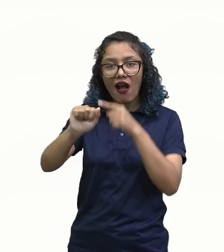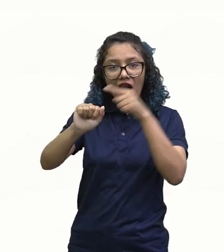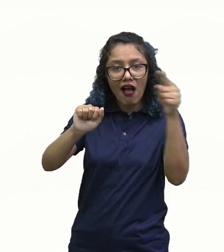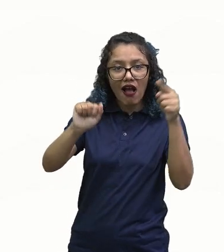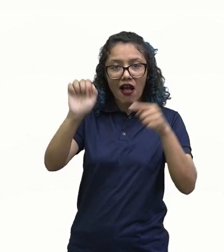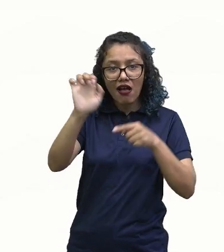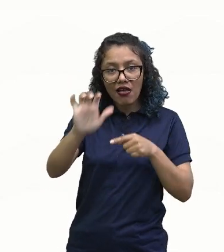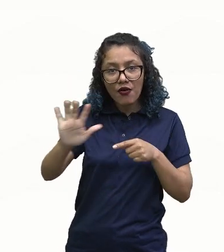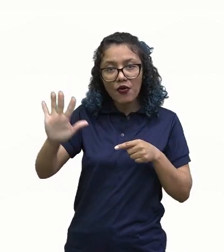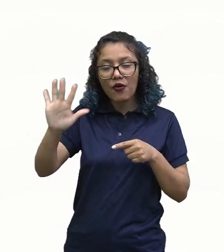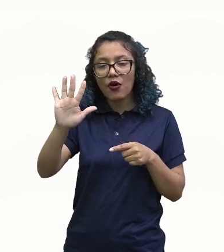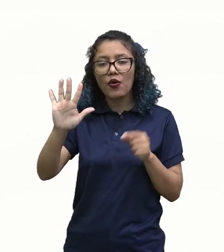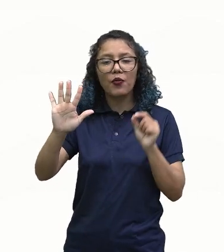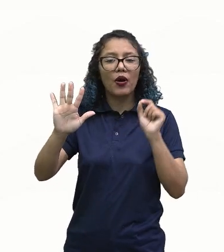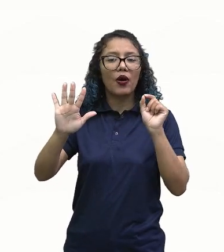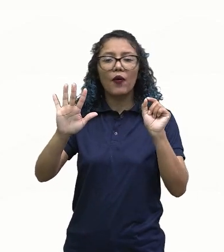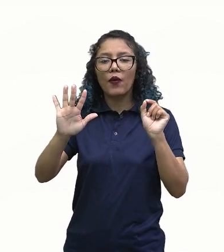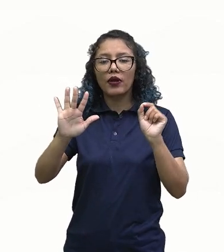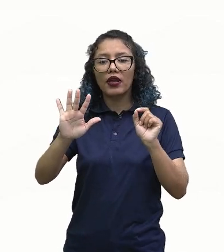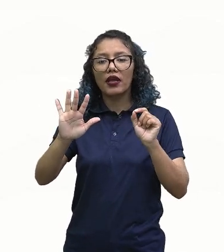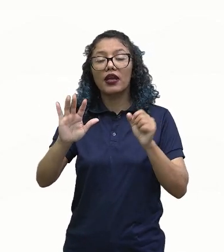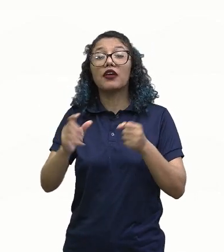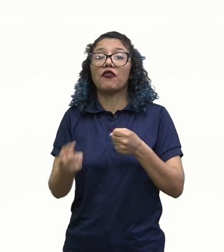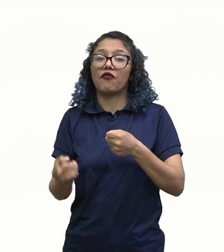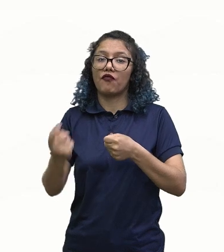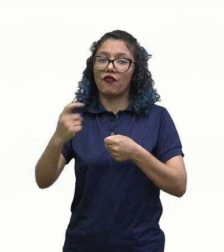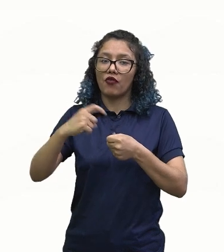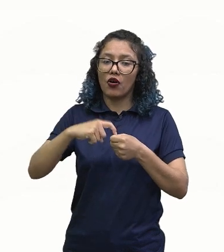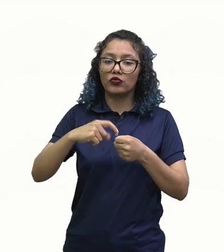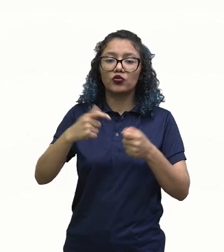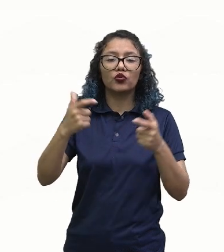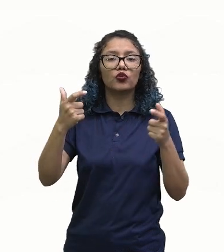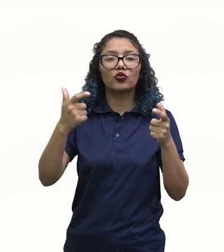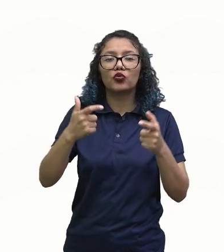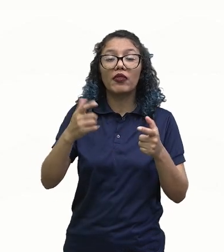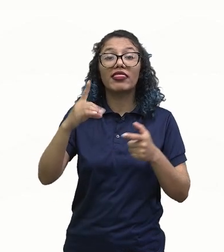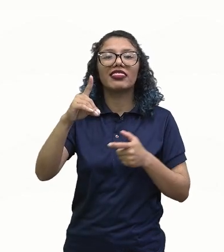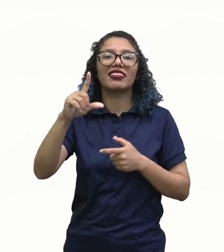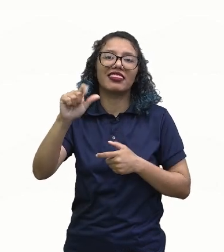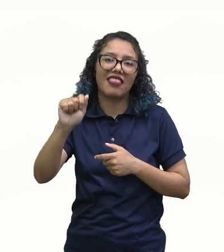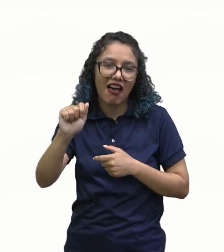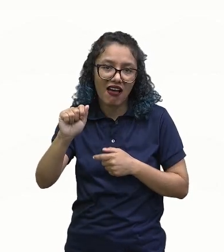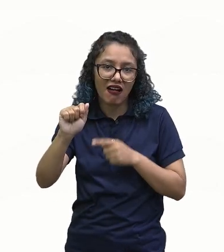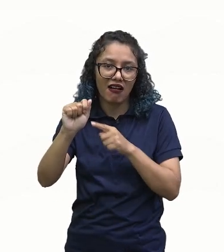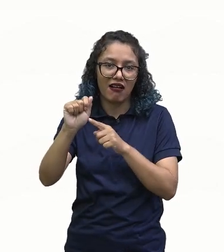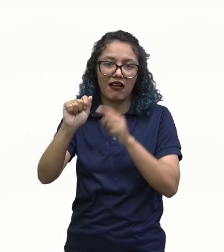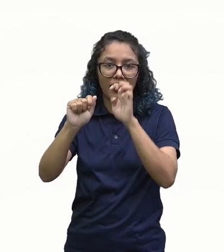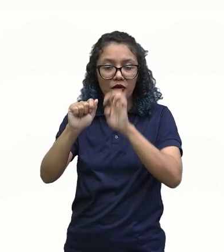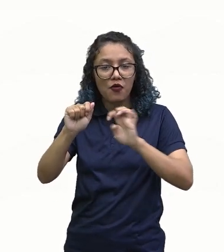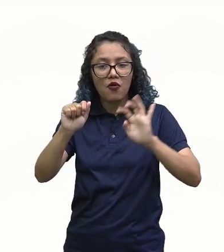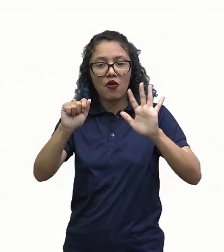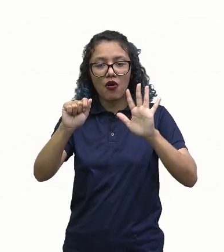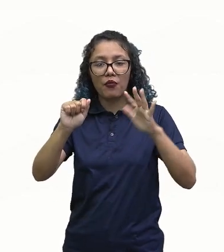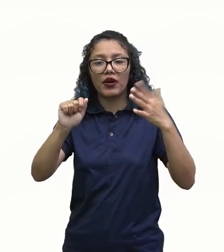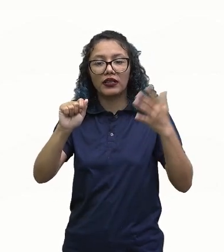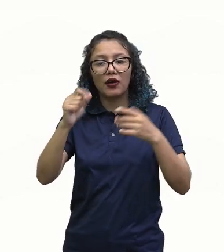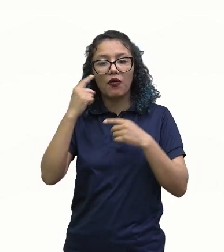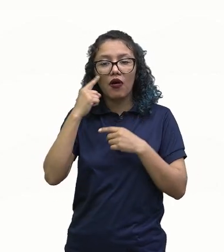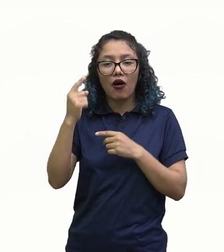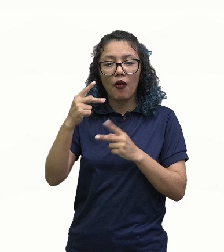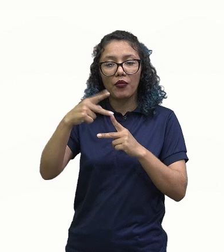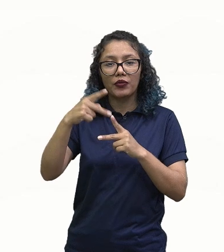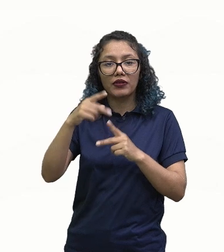vendo aqui, ó, eu vou à Europa, eu volto de onde? Eu volto da Europa, não é? Então, eu tenho aqui o da,